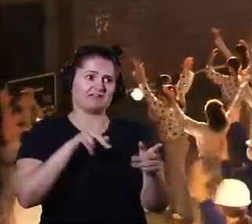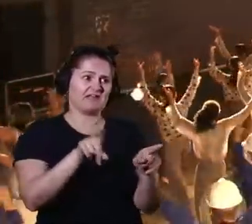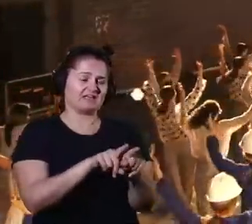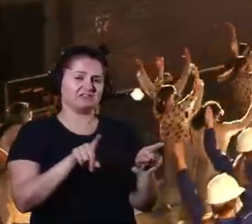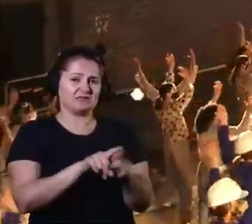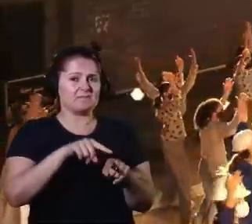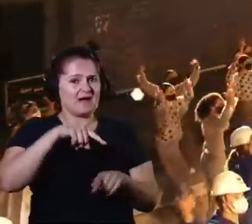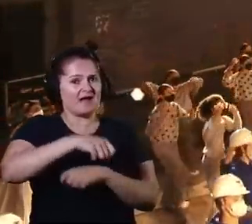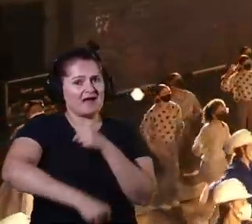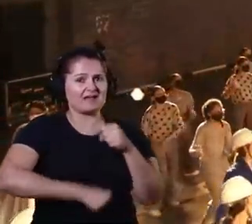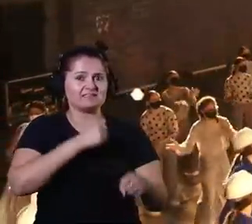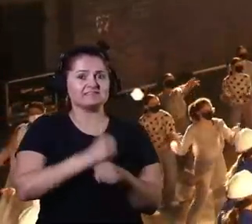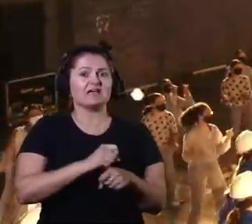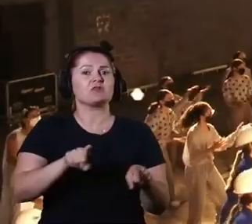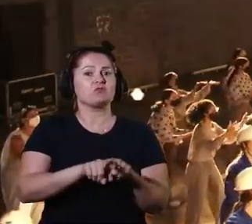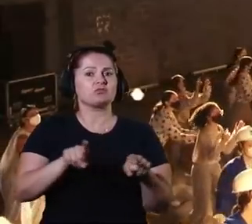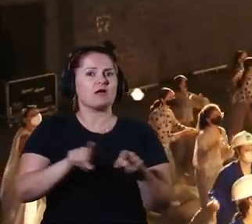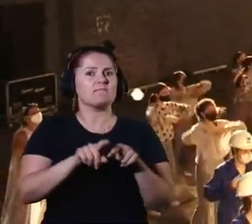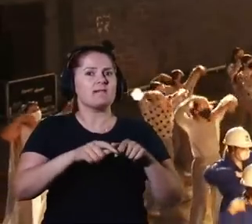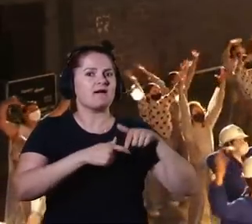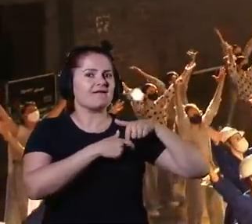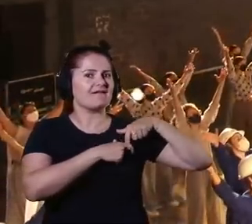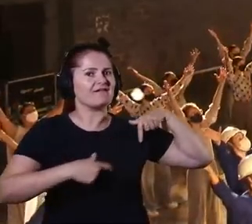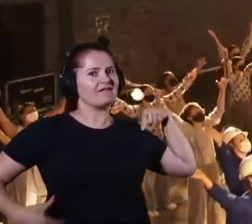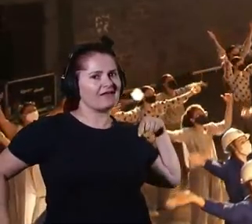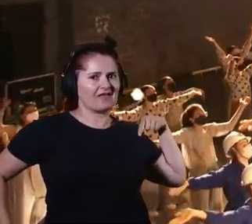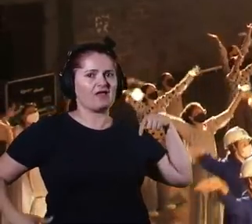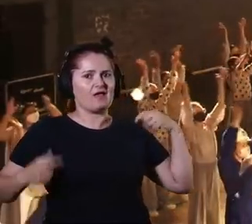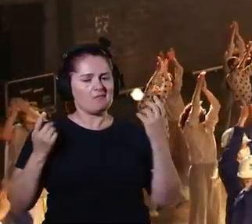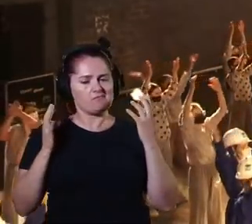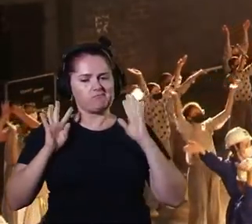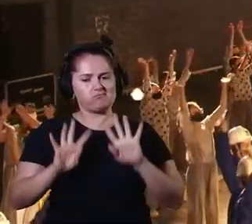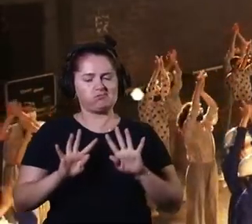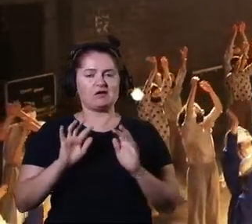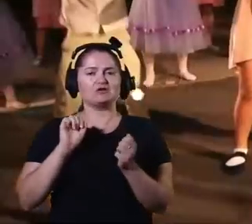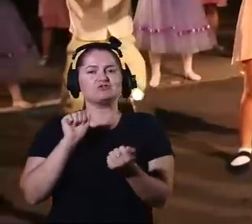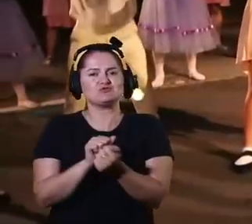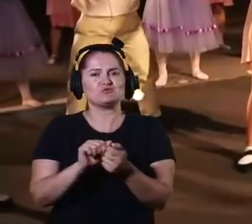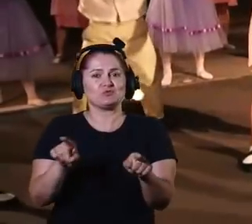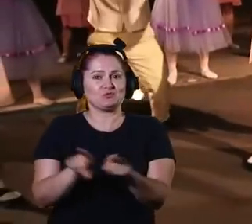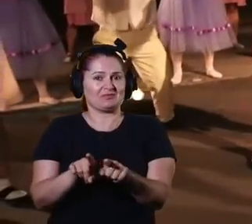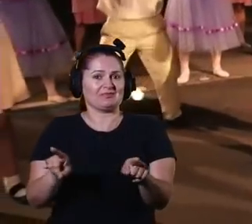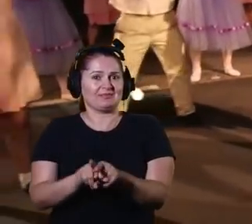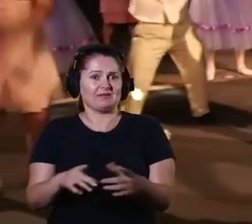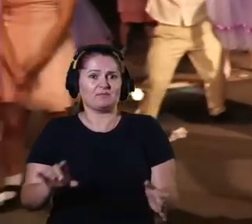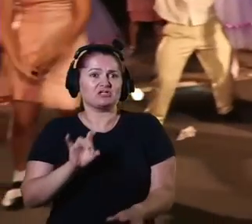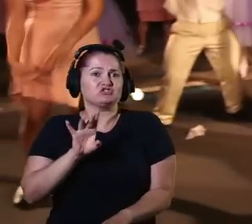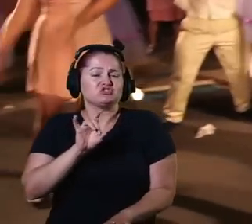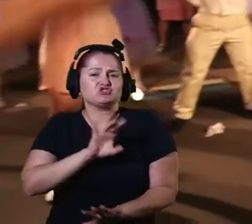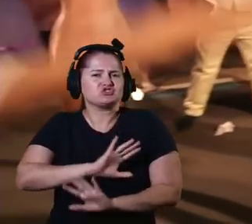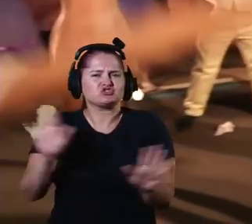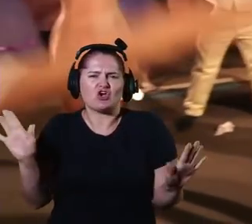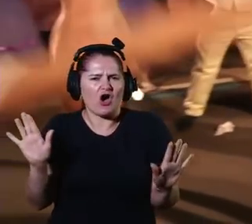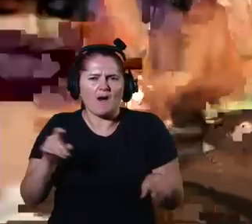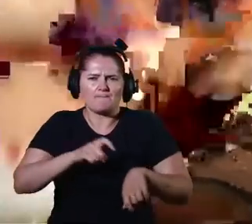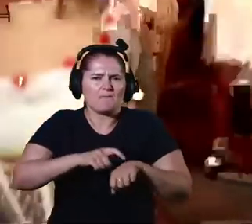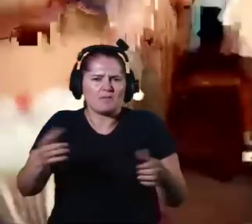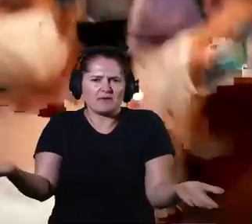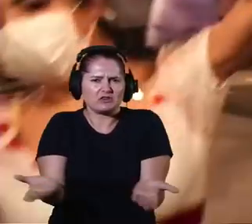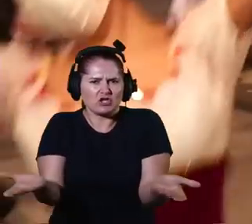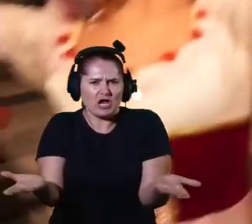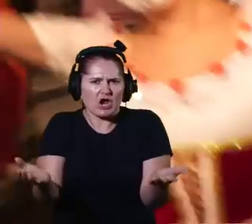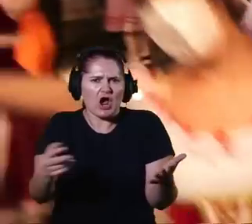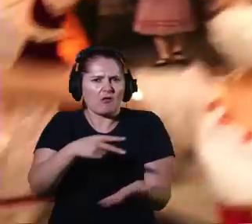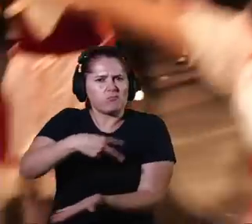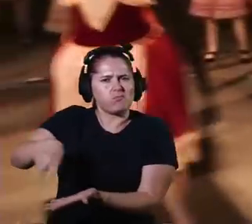das embaixatrizes. Embaixatrizes, né, ali nas laterais. É por isso que eu digo, Bastava este quadro para fazer com que as